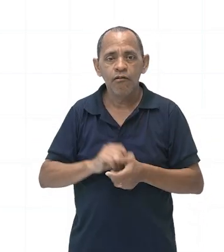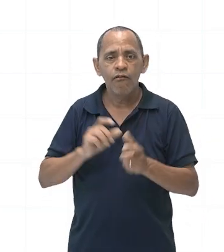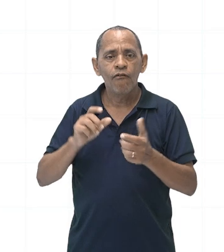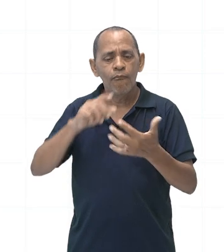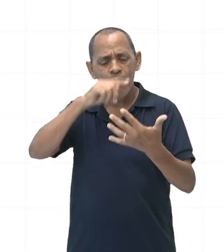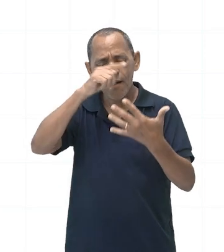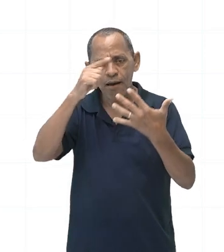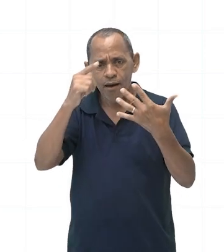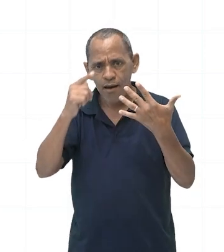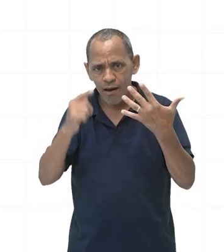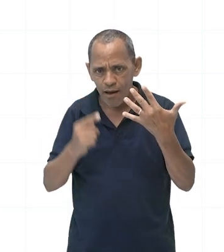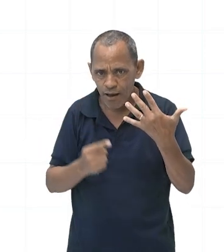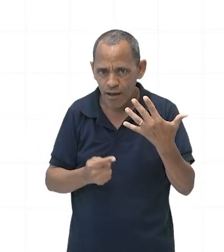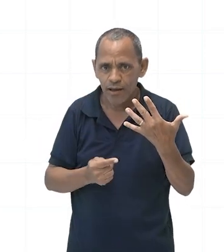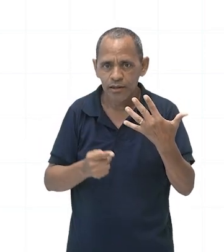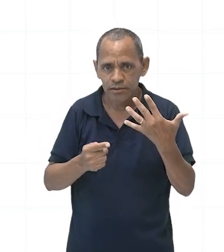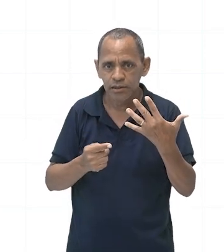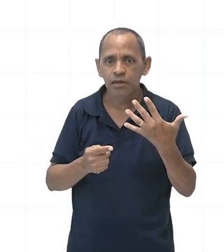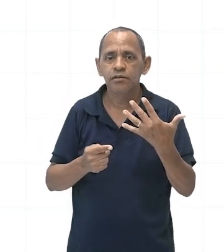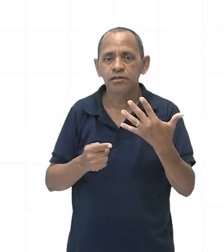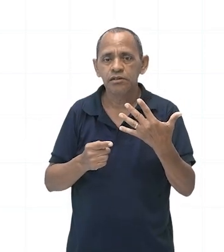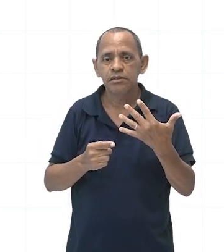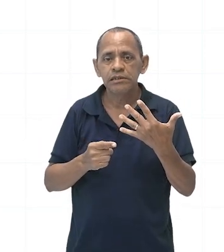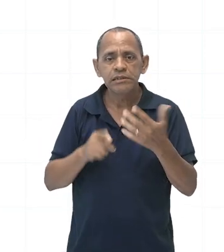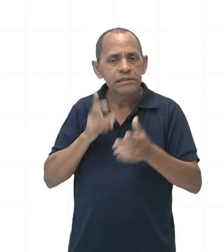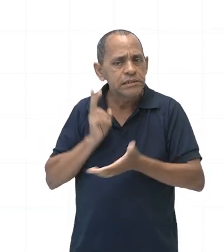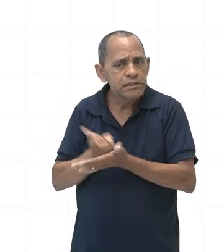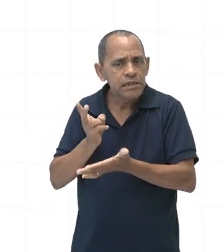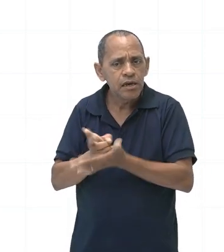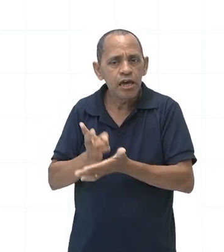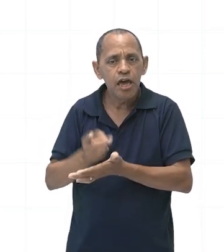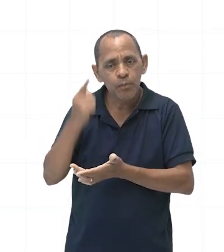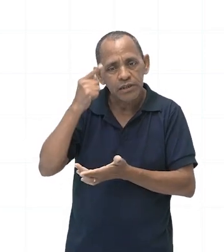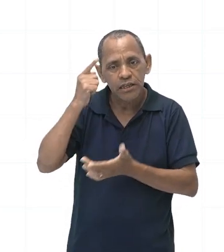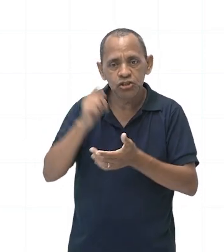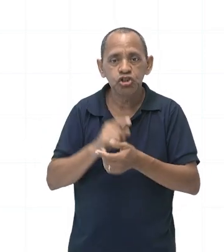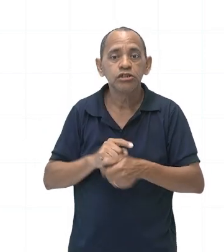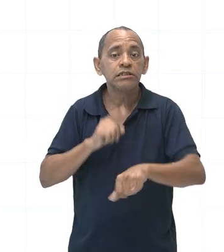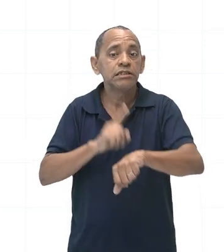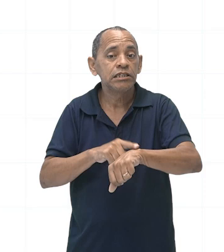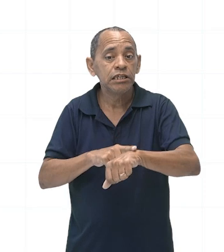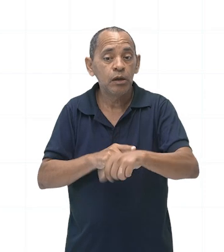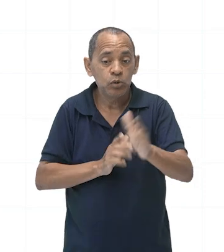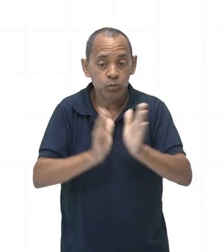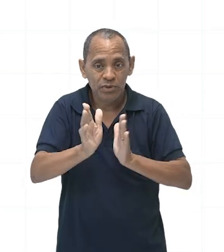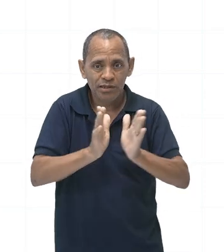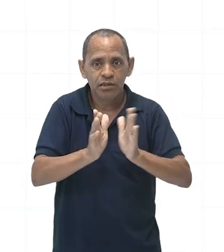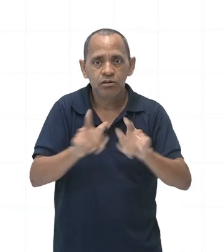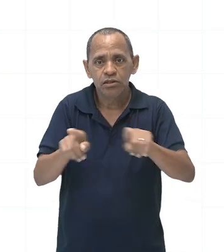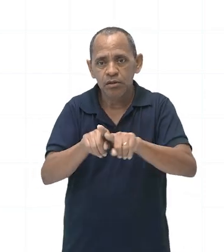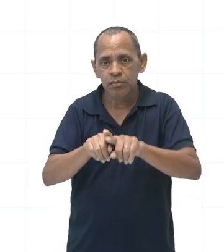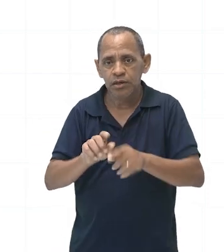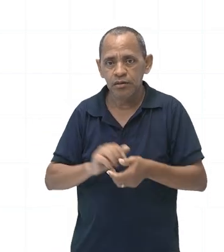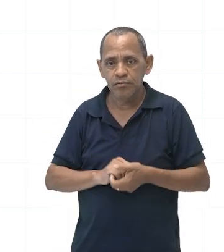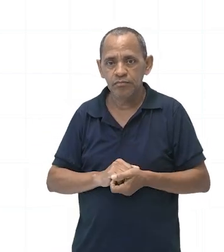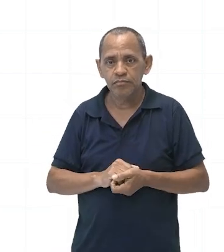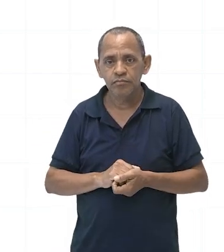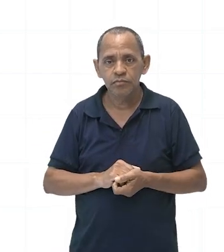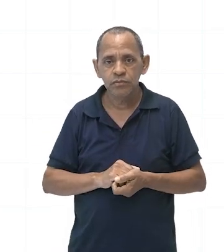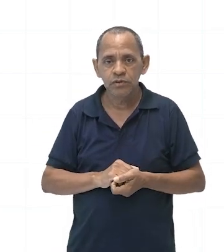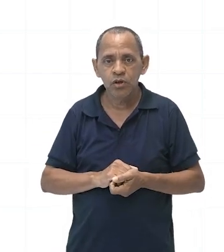que, cada vez que, toda vez. Percebam que sempre dando essa ideia de tempo, né? Quando eu disse isso, tempo,